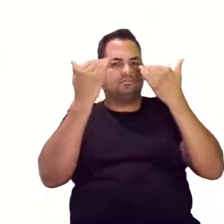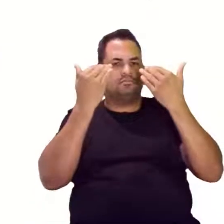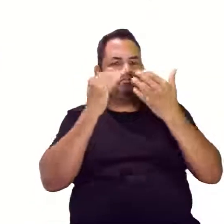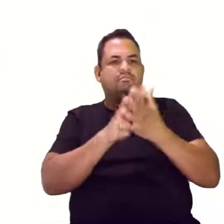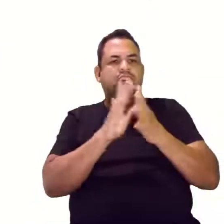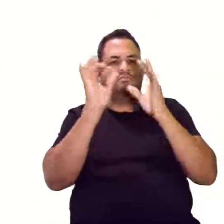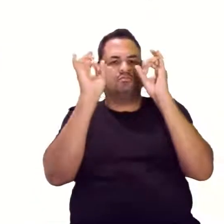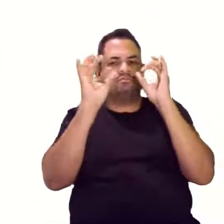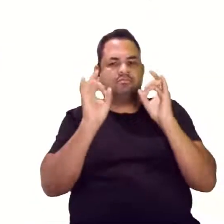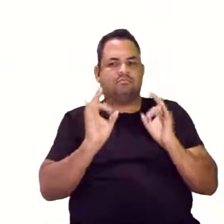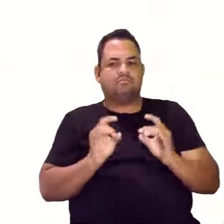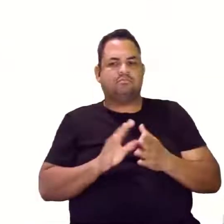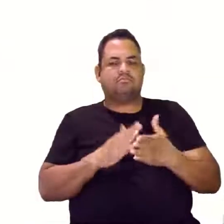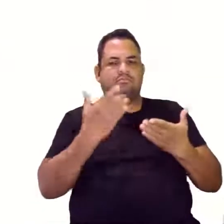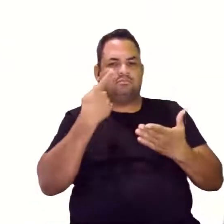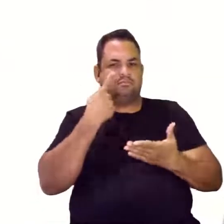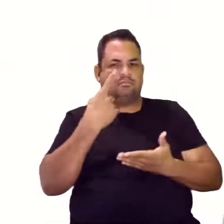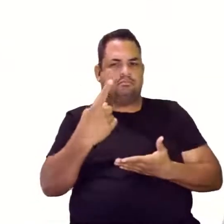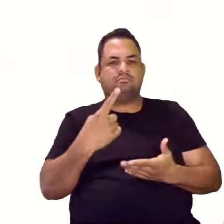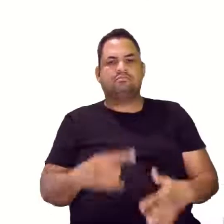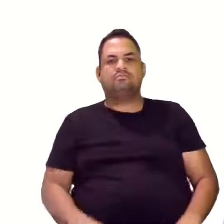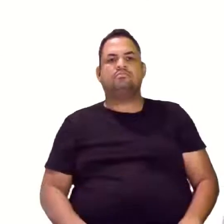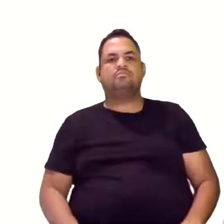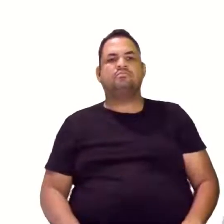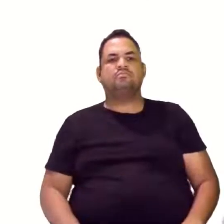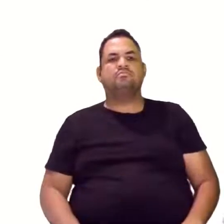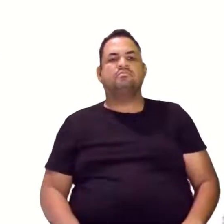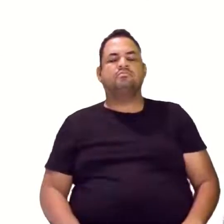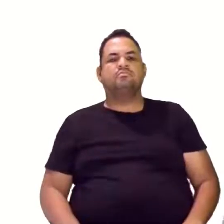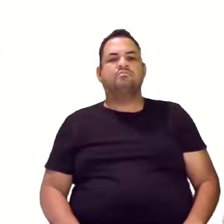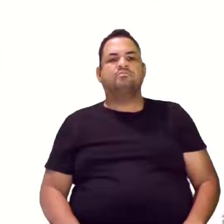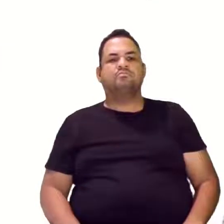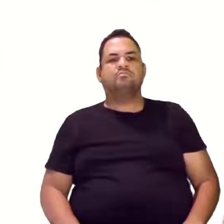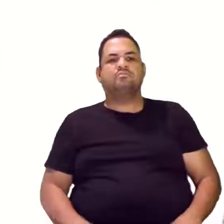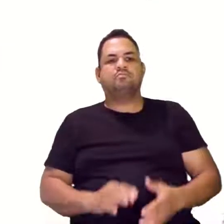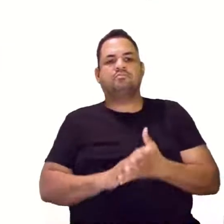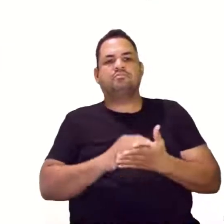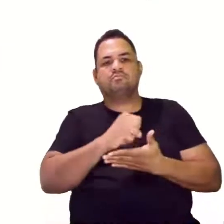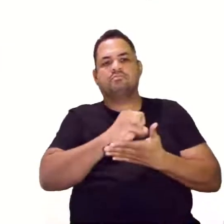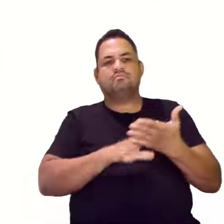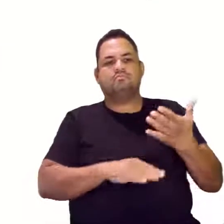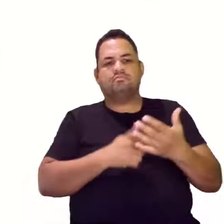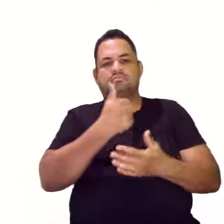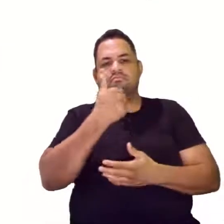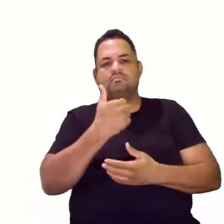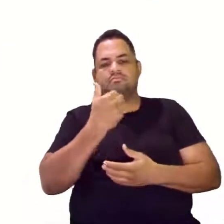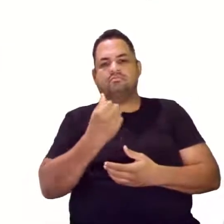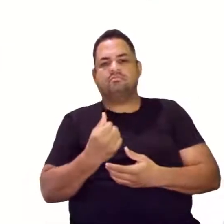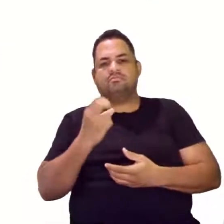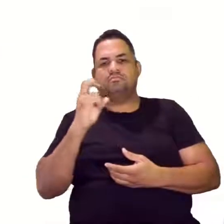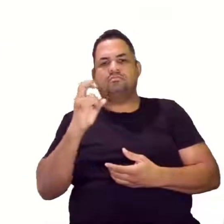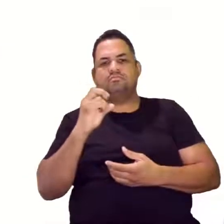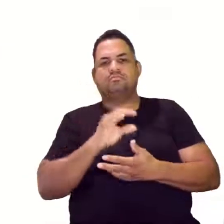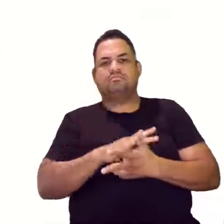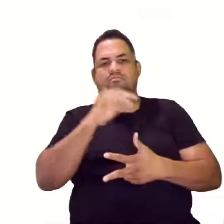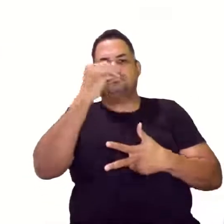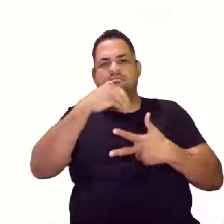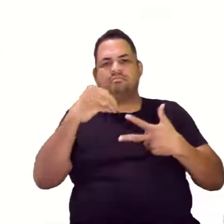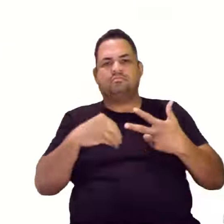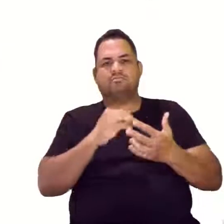alguns detalhes, né, que antes nós não observávamos. Aqui é a questão 165 do